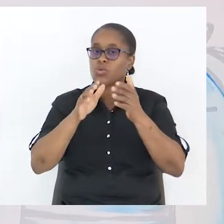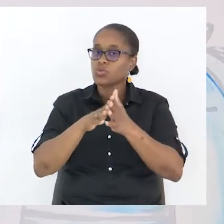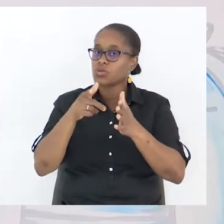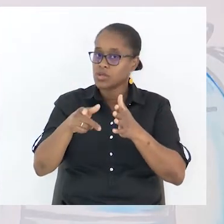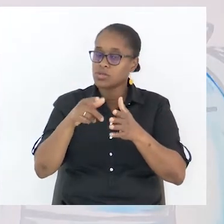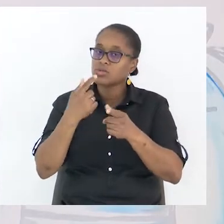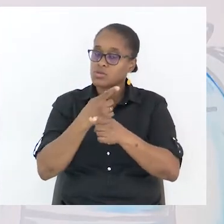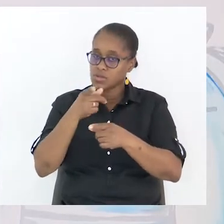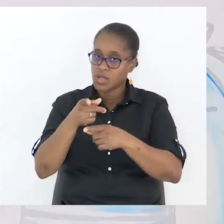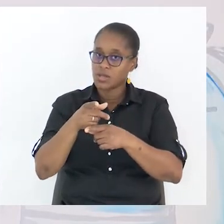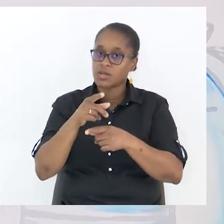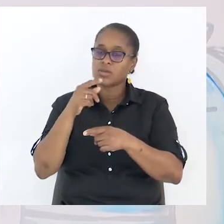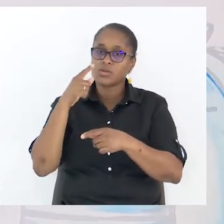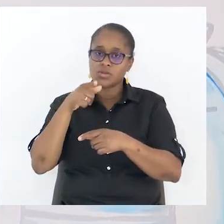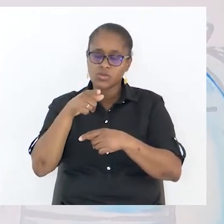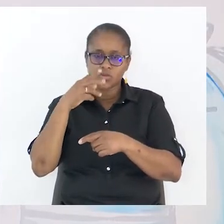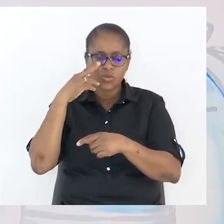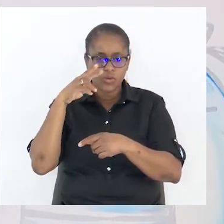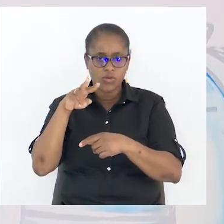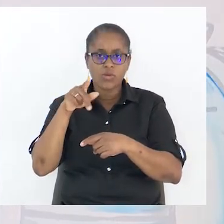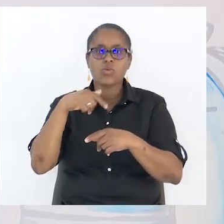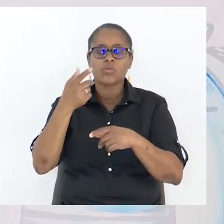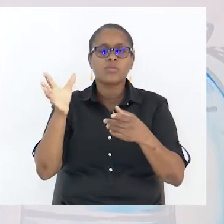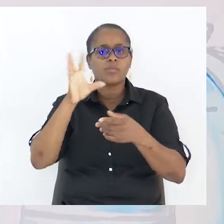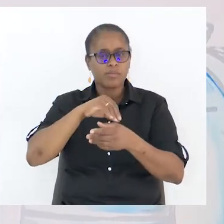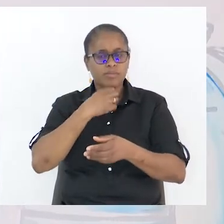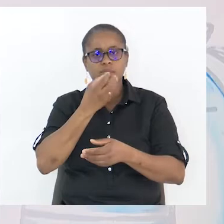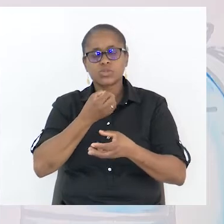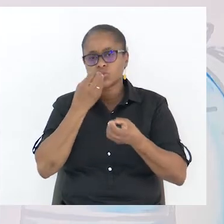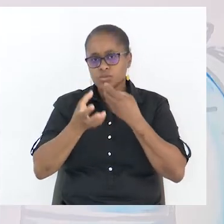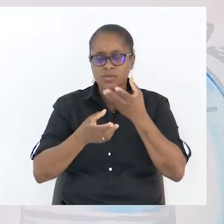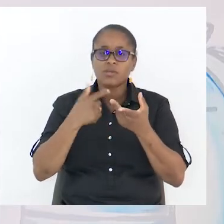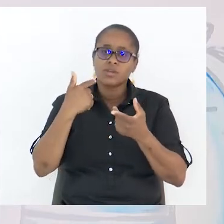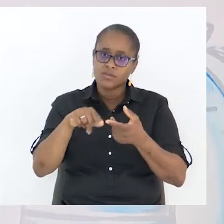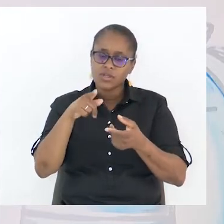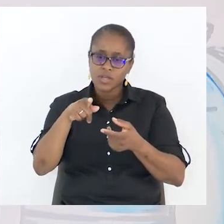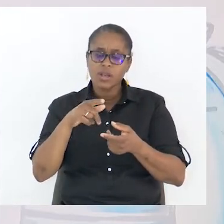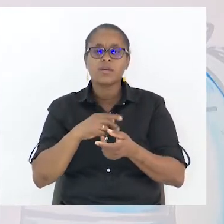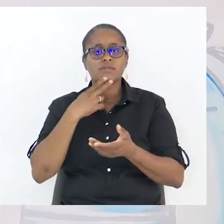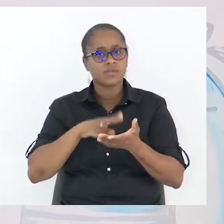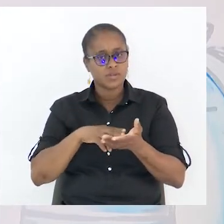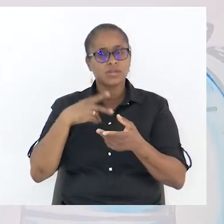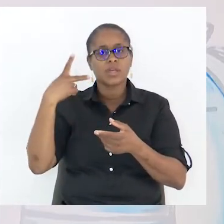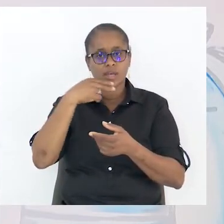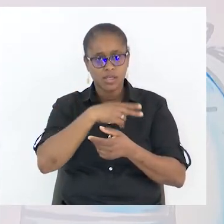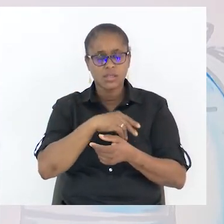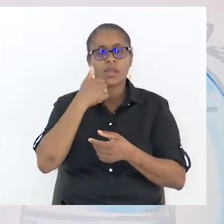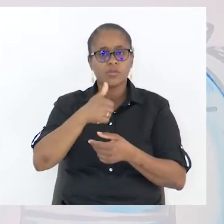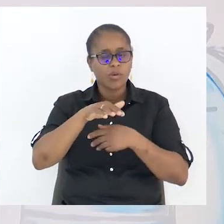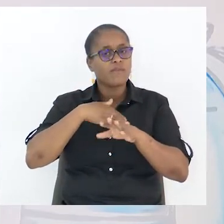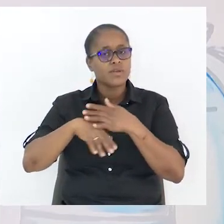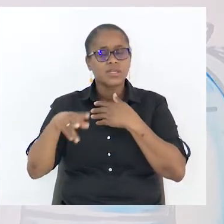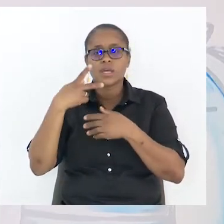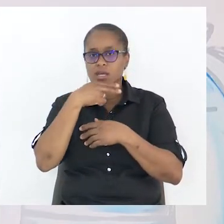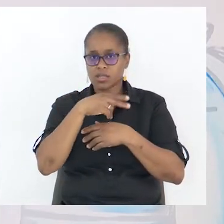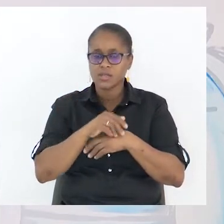encontrar a crítica. É bom fazer a crítica para a gente poder tomar consciência e ver onde é